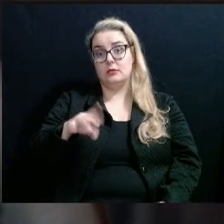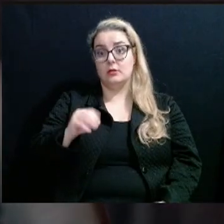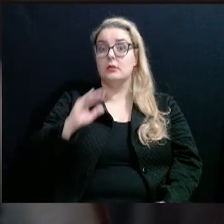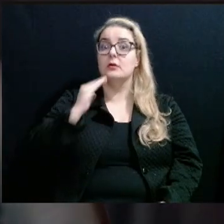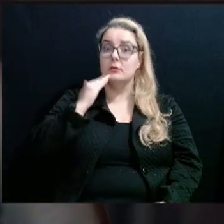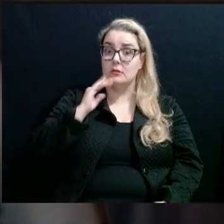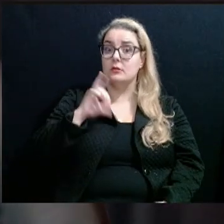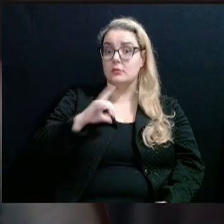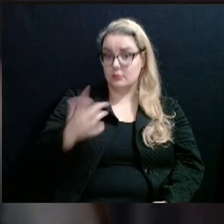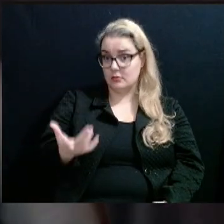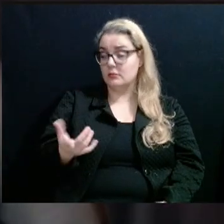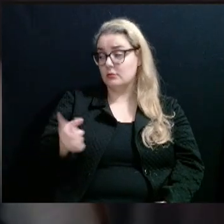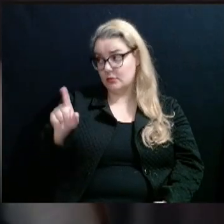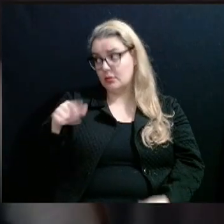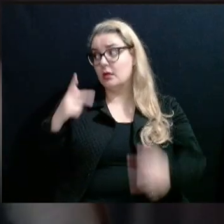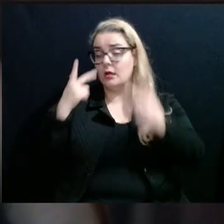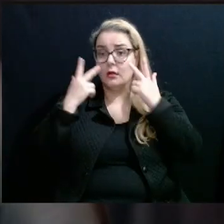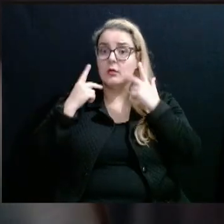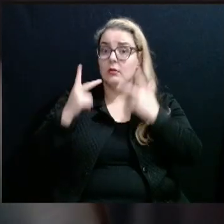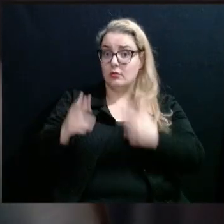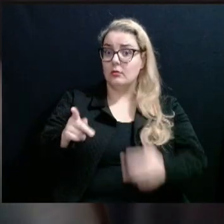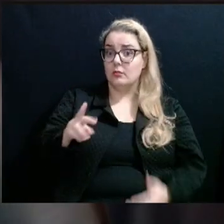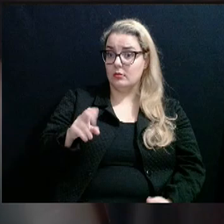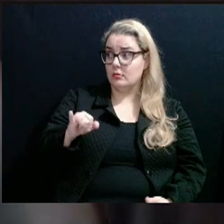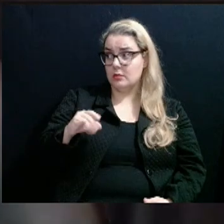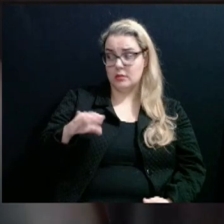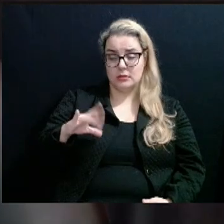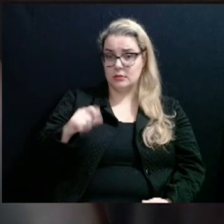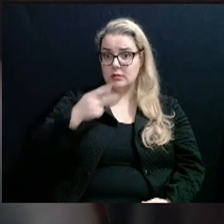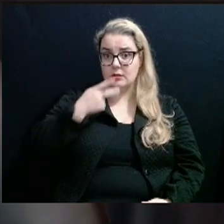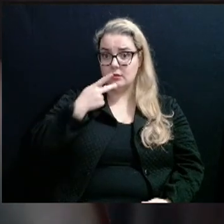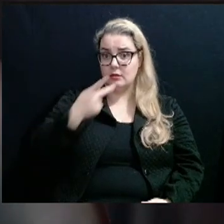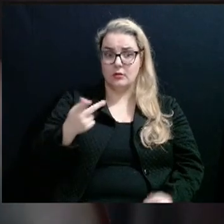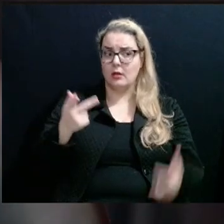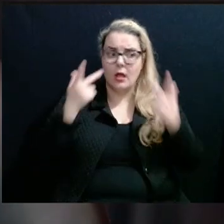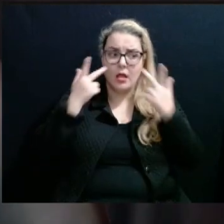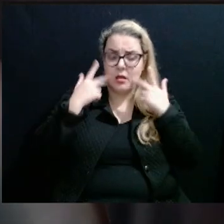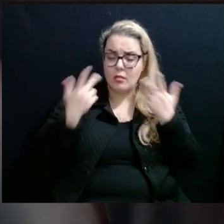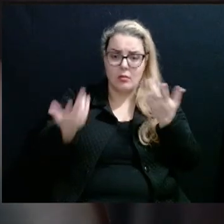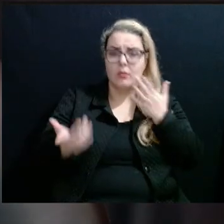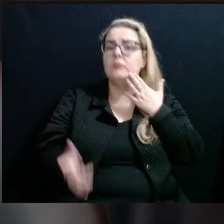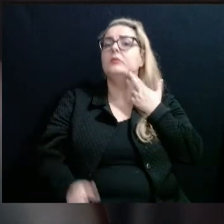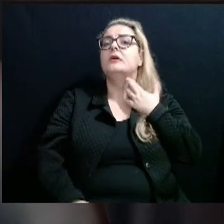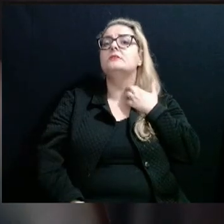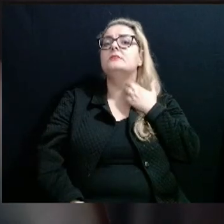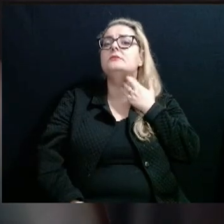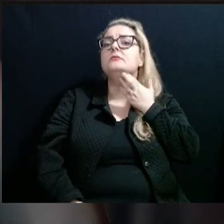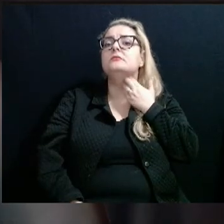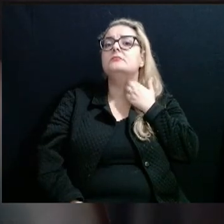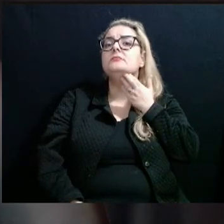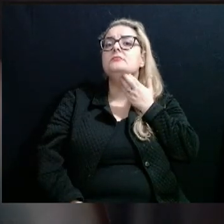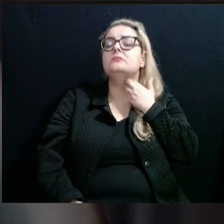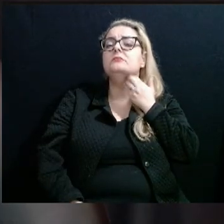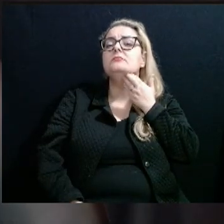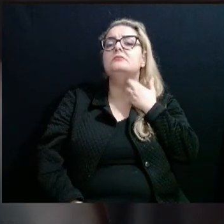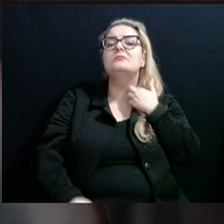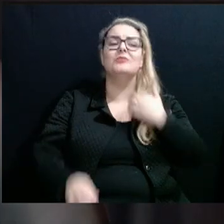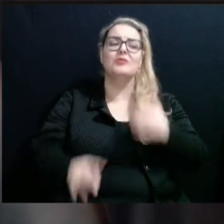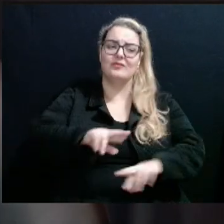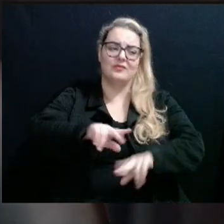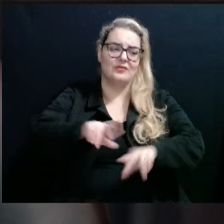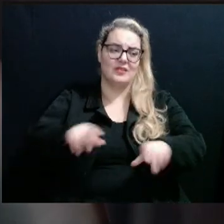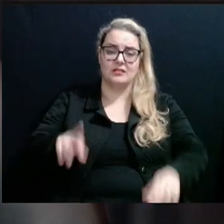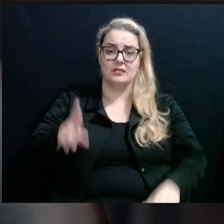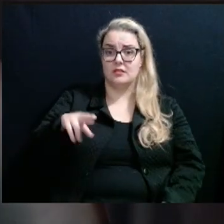comum, como a Priscila falou, é muito comum. Isso acontece por diversos fatores, a gente também tem as